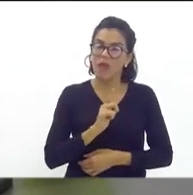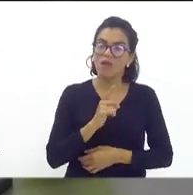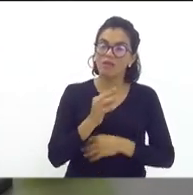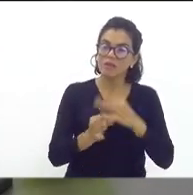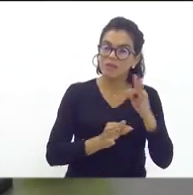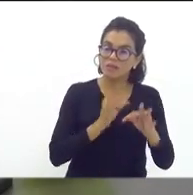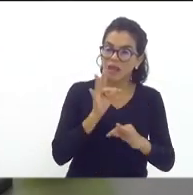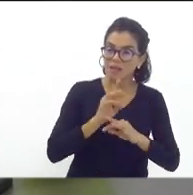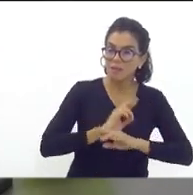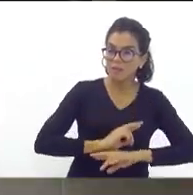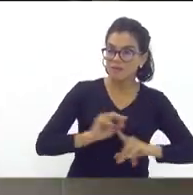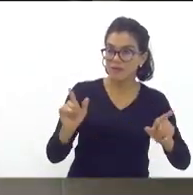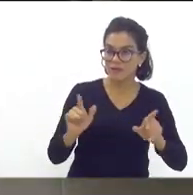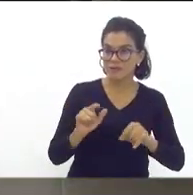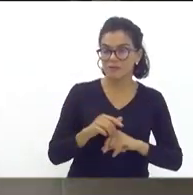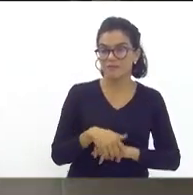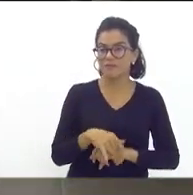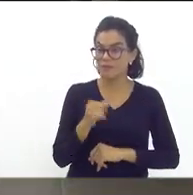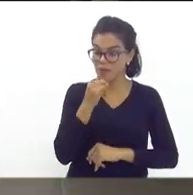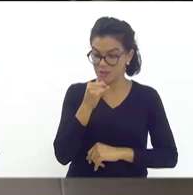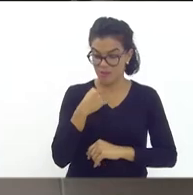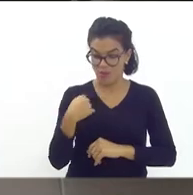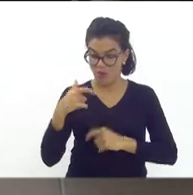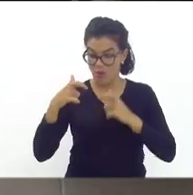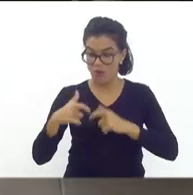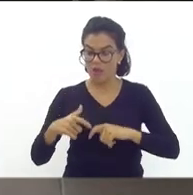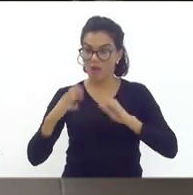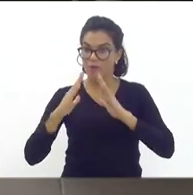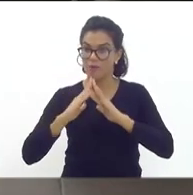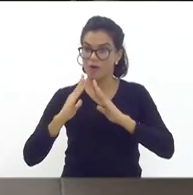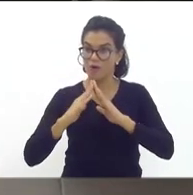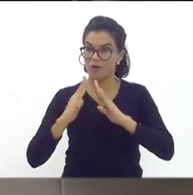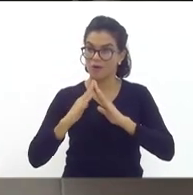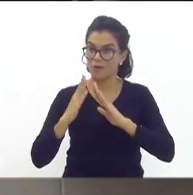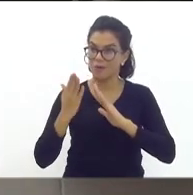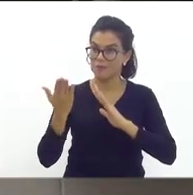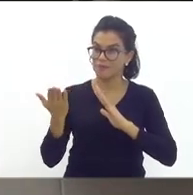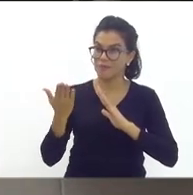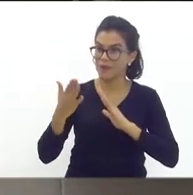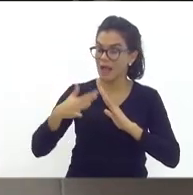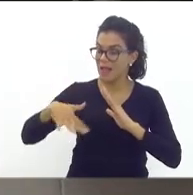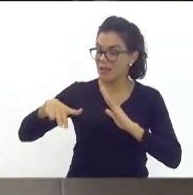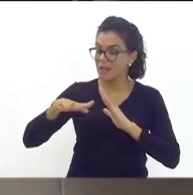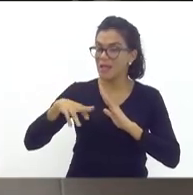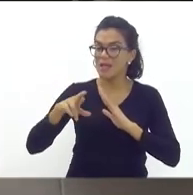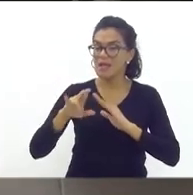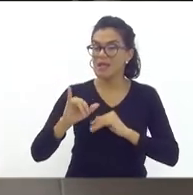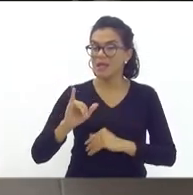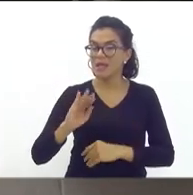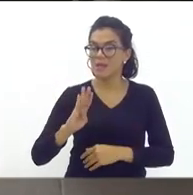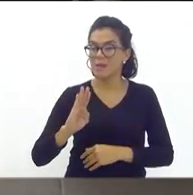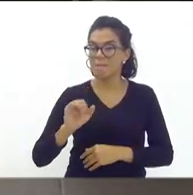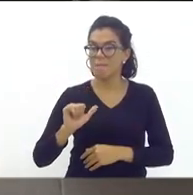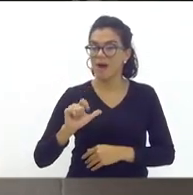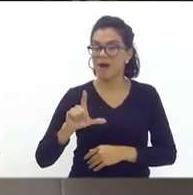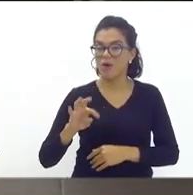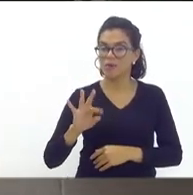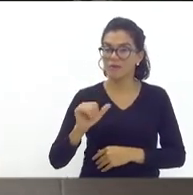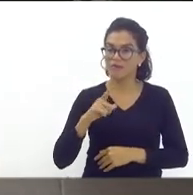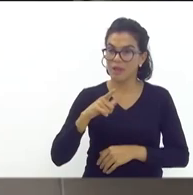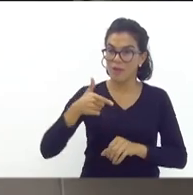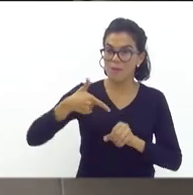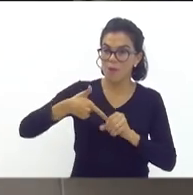diferenciado Aonde eu moro por exemplo ali na ali nas proximidades do ribauto ali na avenida das Américas tem um posto